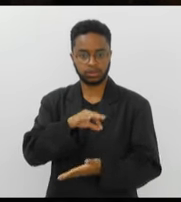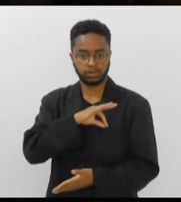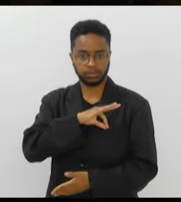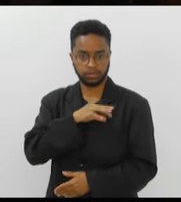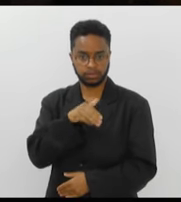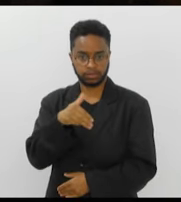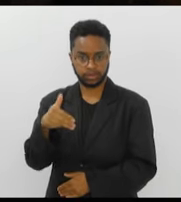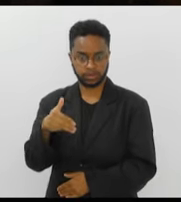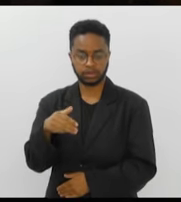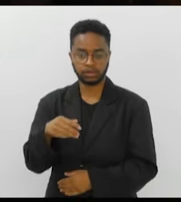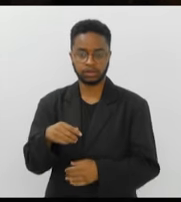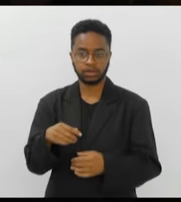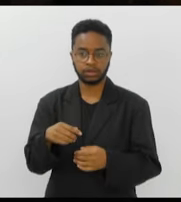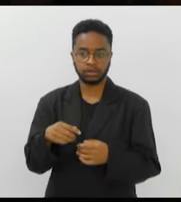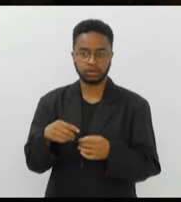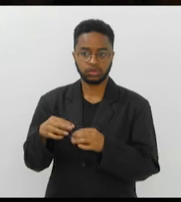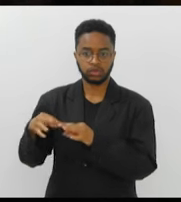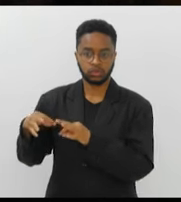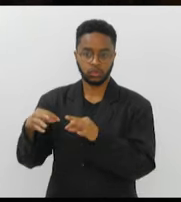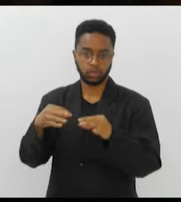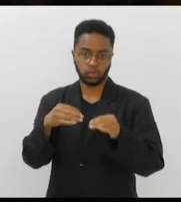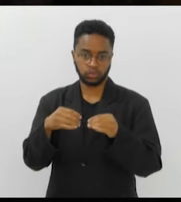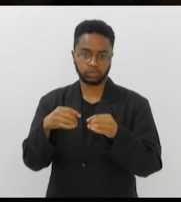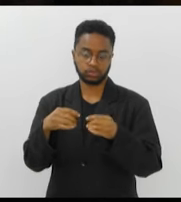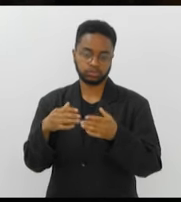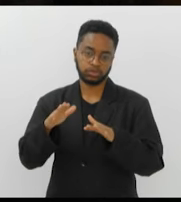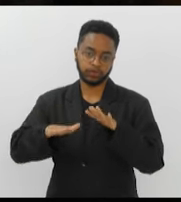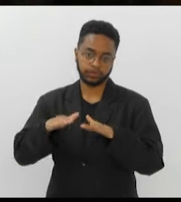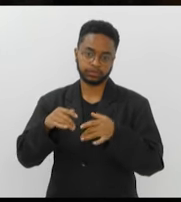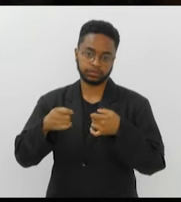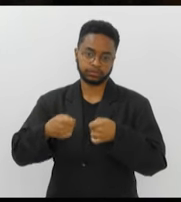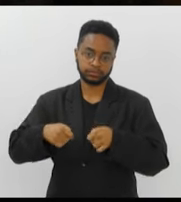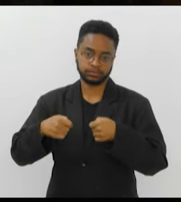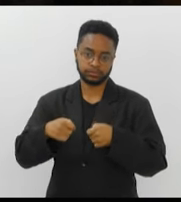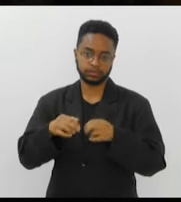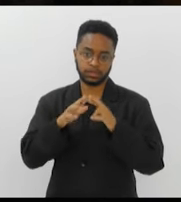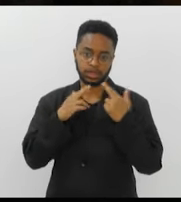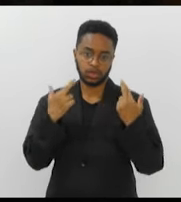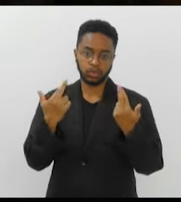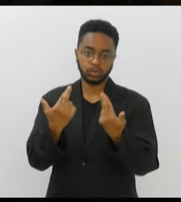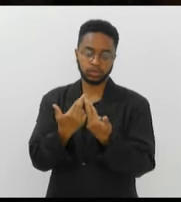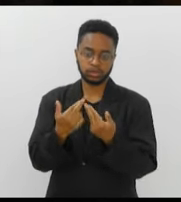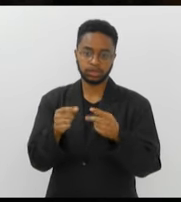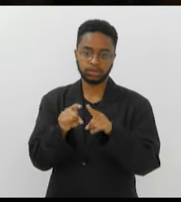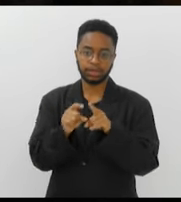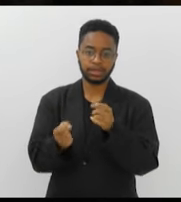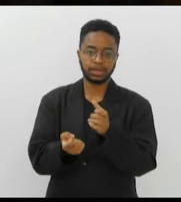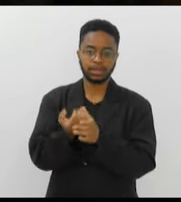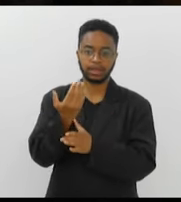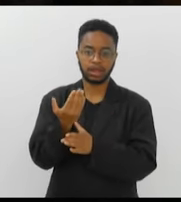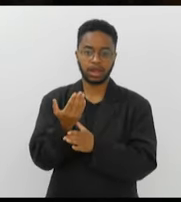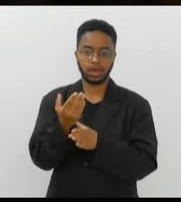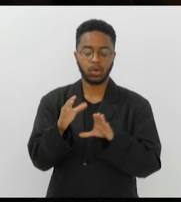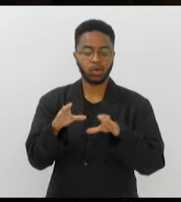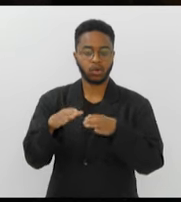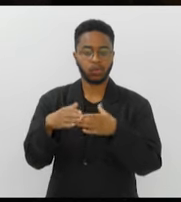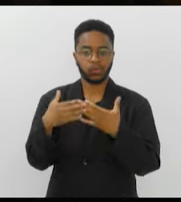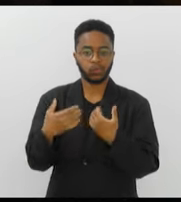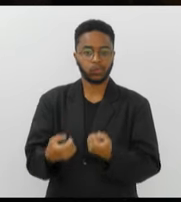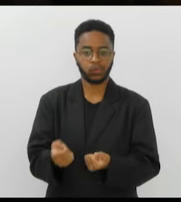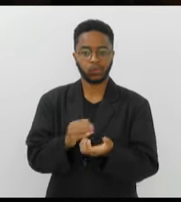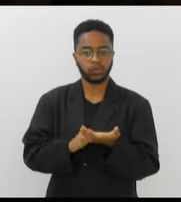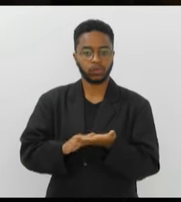devem todos se reunirem e criar o tolerância zero para essa